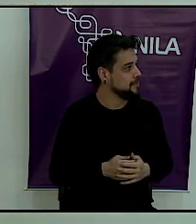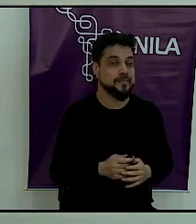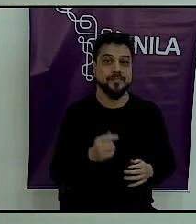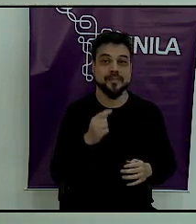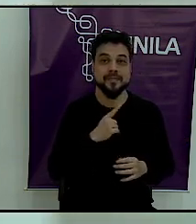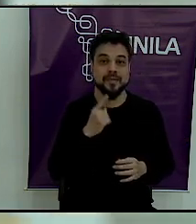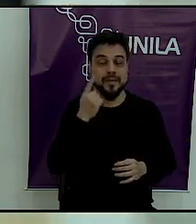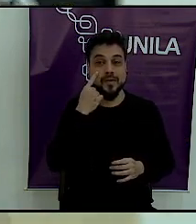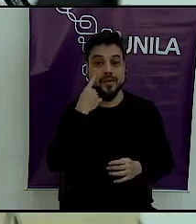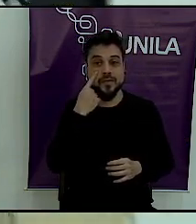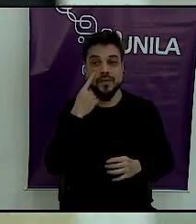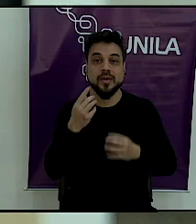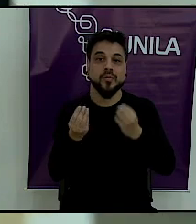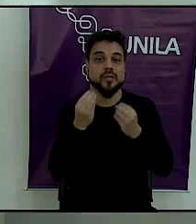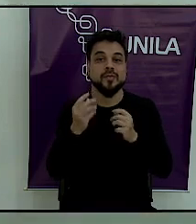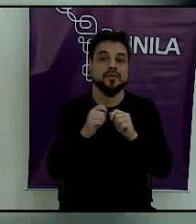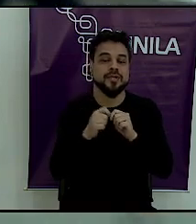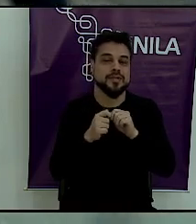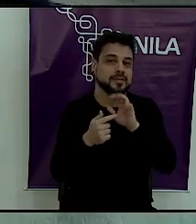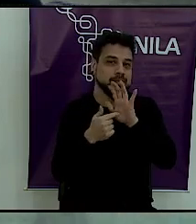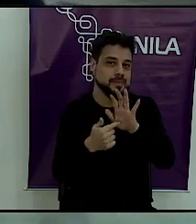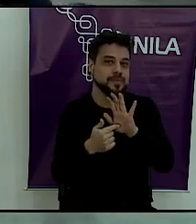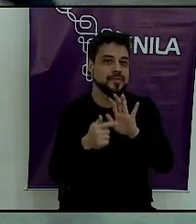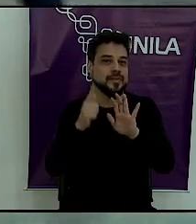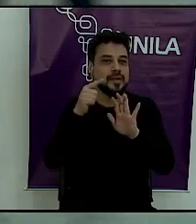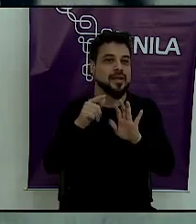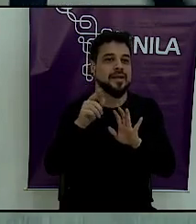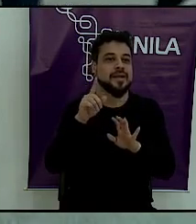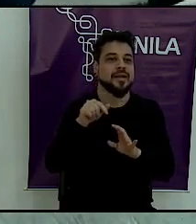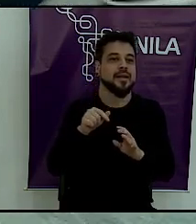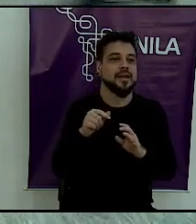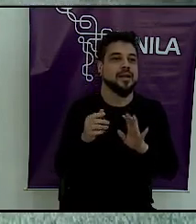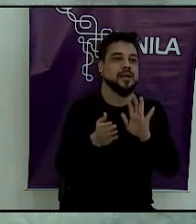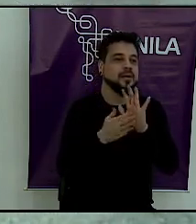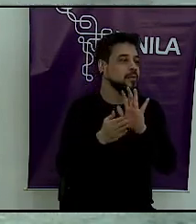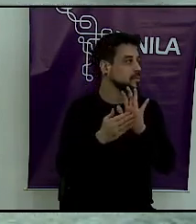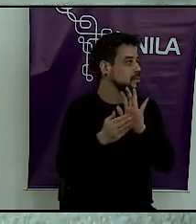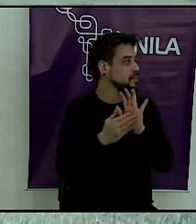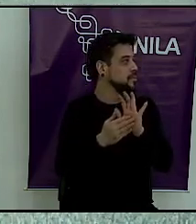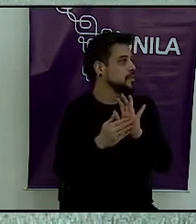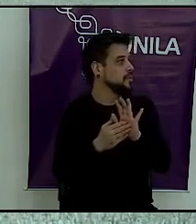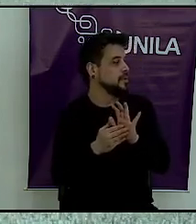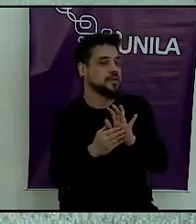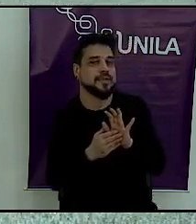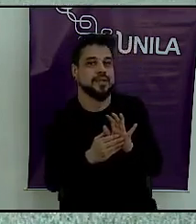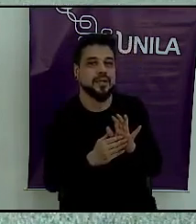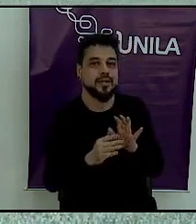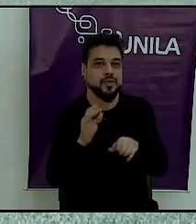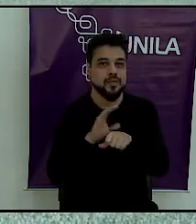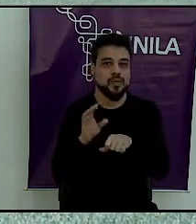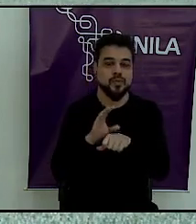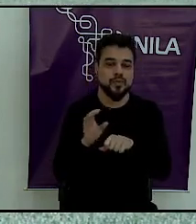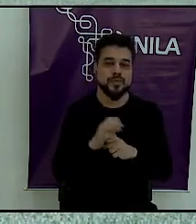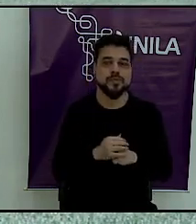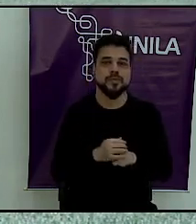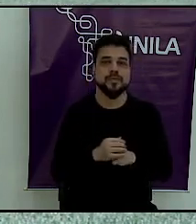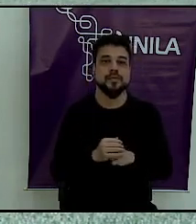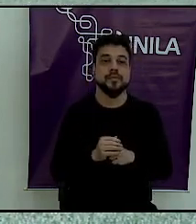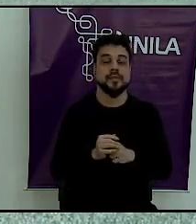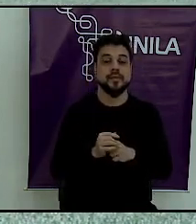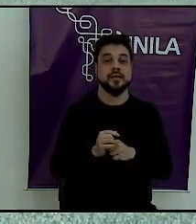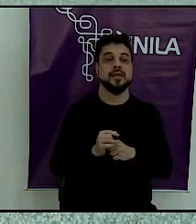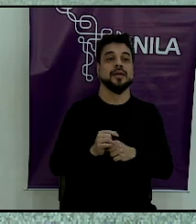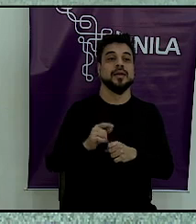e para demonstrar um pouco da nossa proposta aqui para o nosso curso, né? Então,